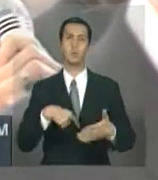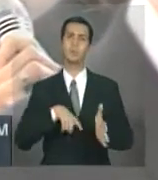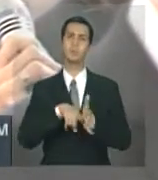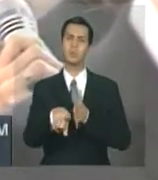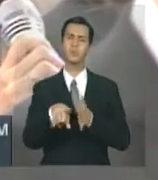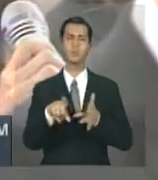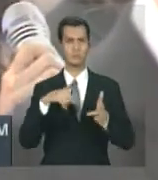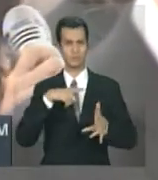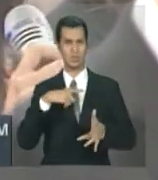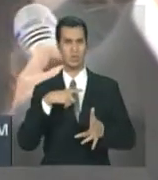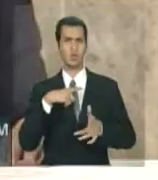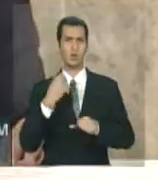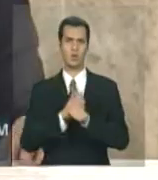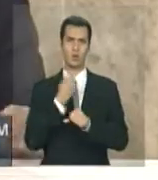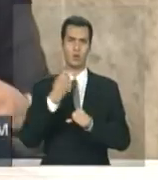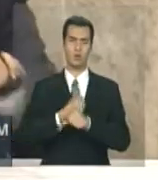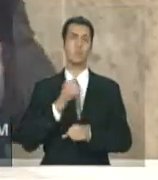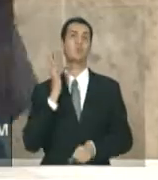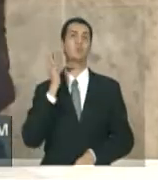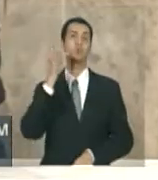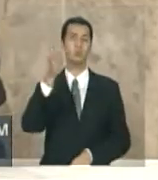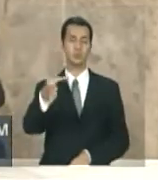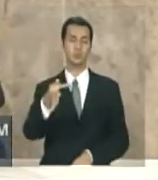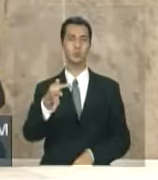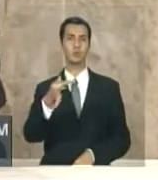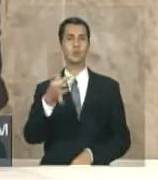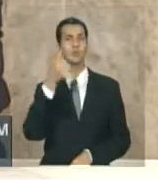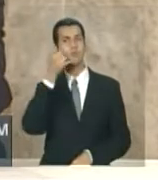da estiagem. Mas isso, obrigado pela pergunta.